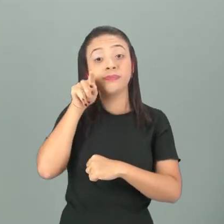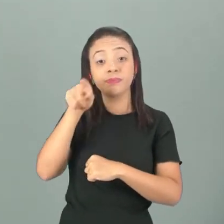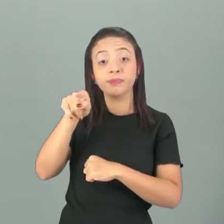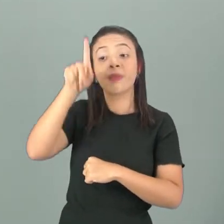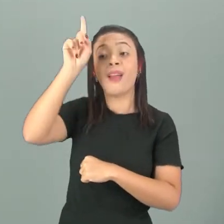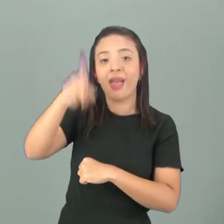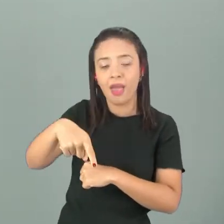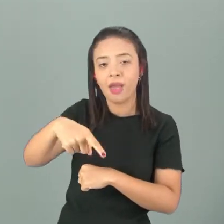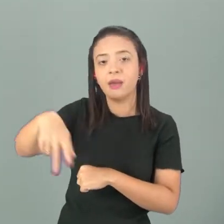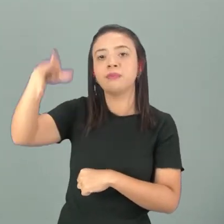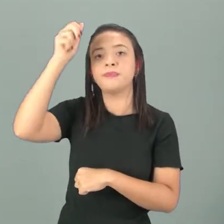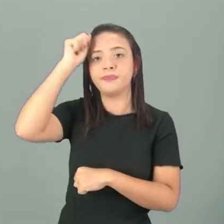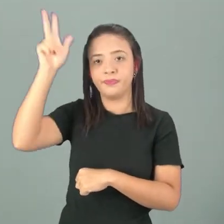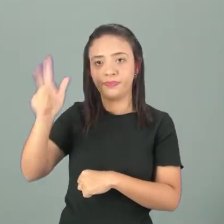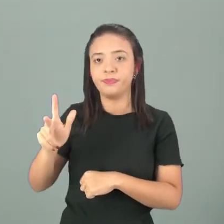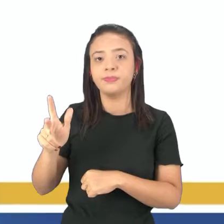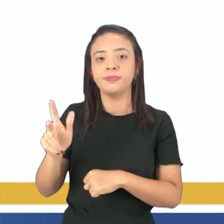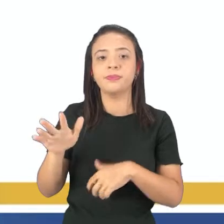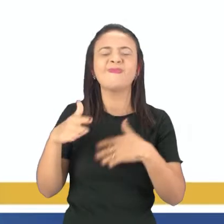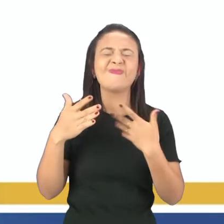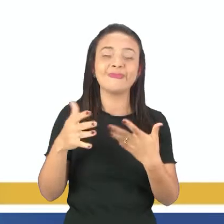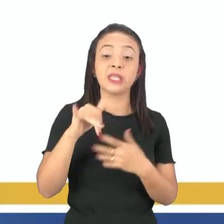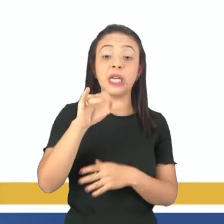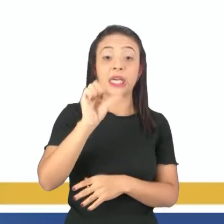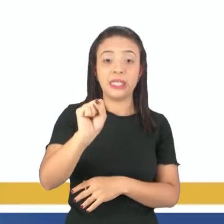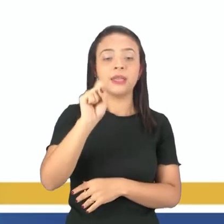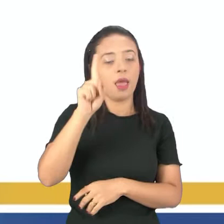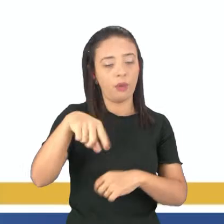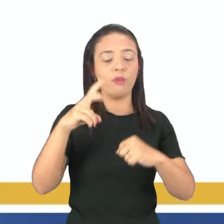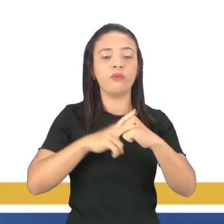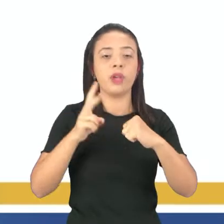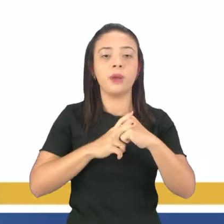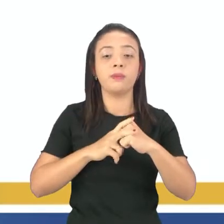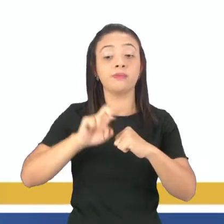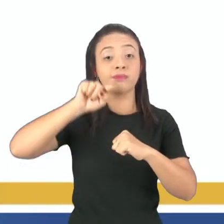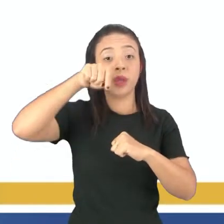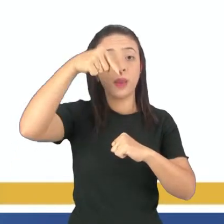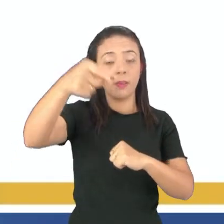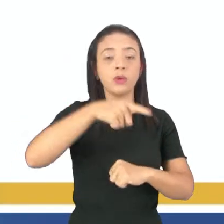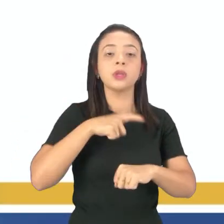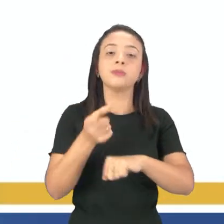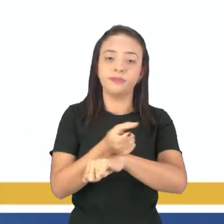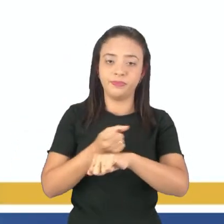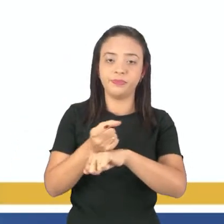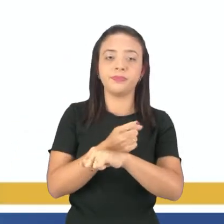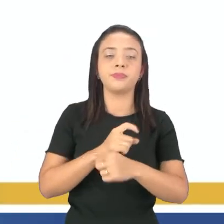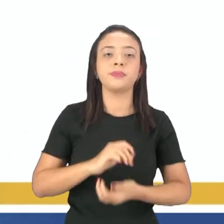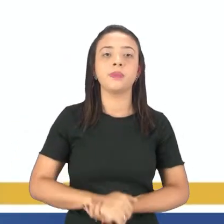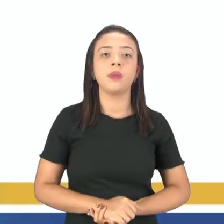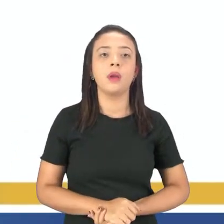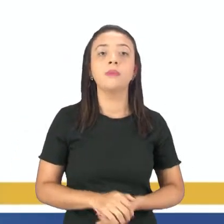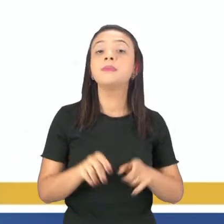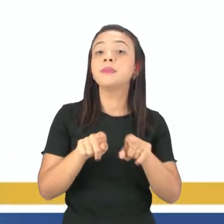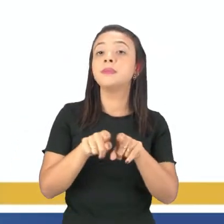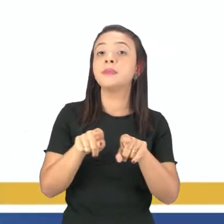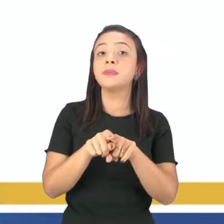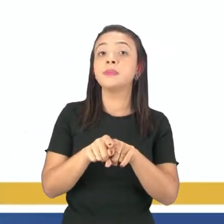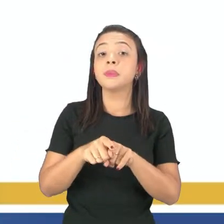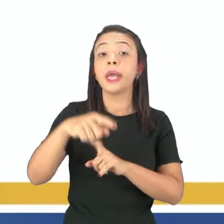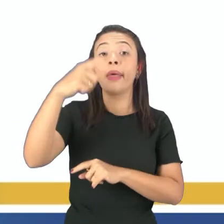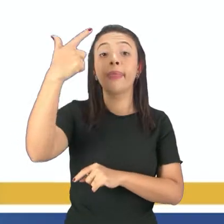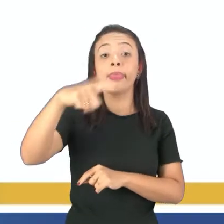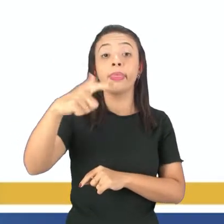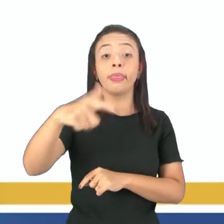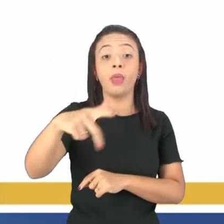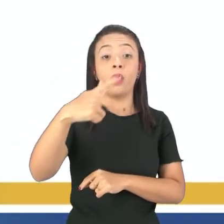é inteligente, ele é esperto. Aí o is é o nosso verbo to be. Logo após ele tem um adjetivo. E ele também não tem